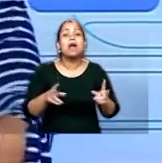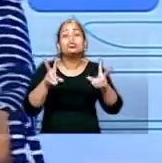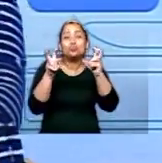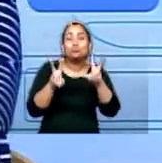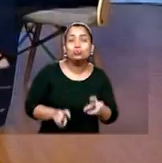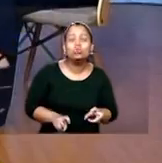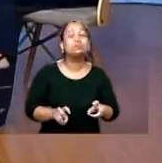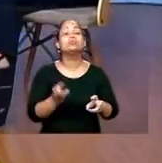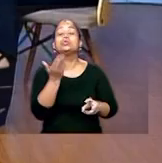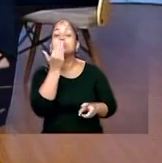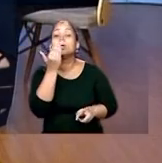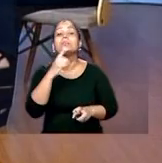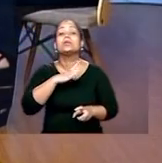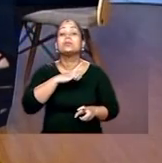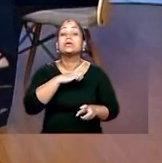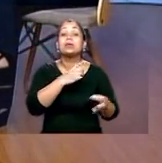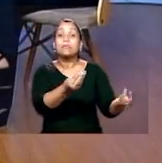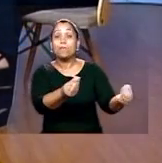encaminhado até o banco?